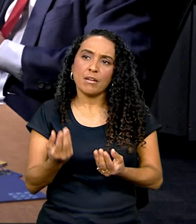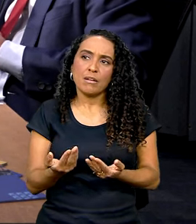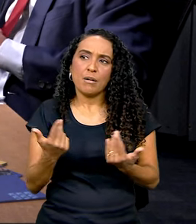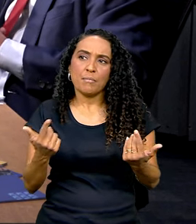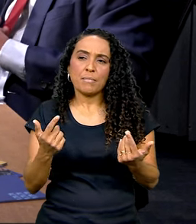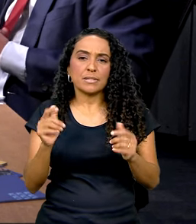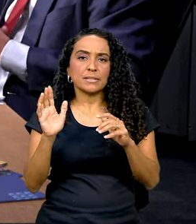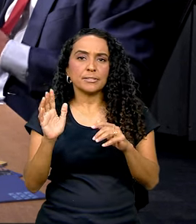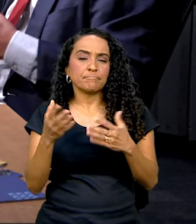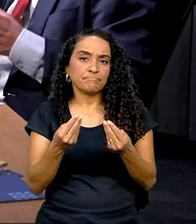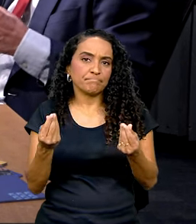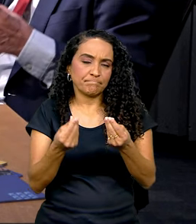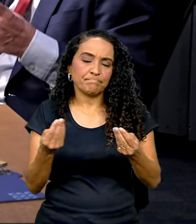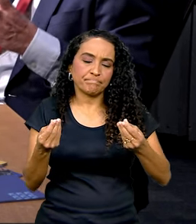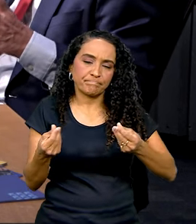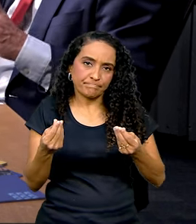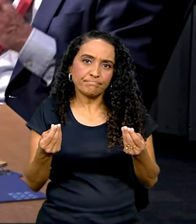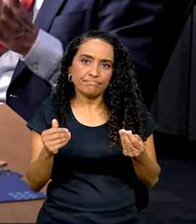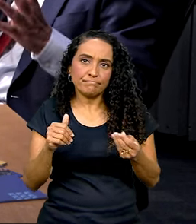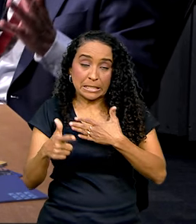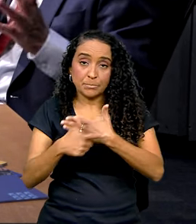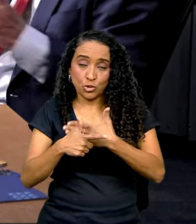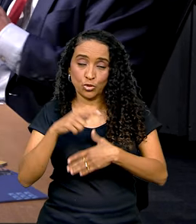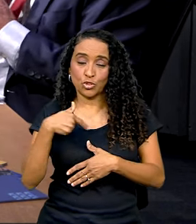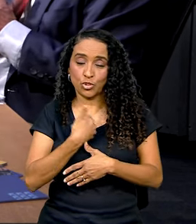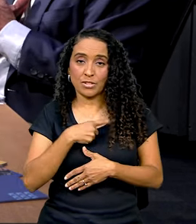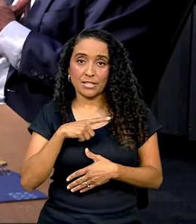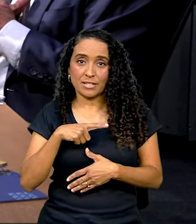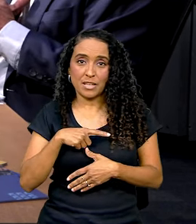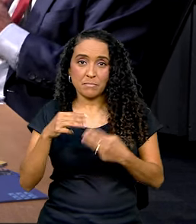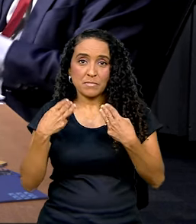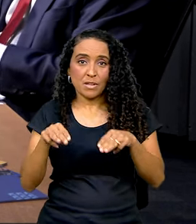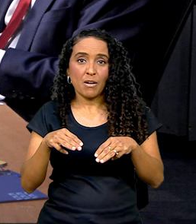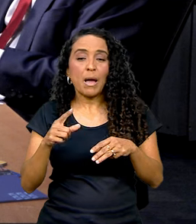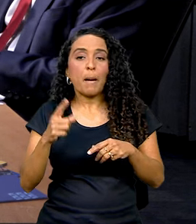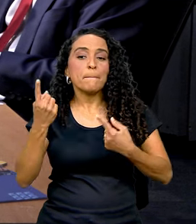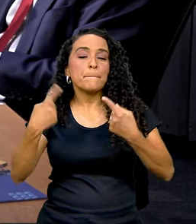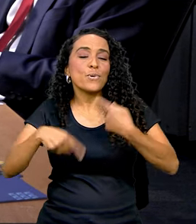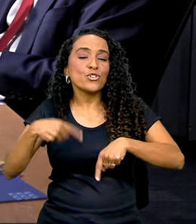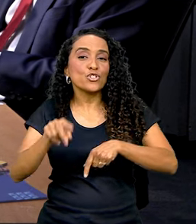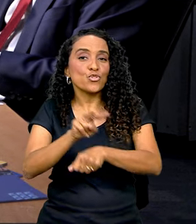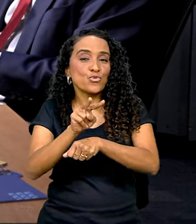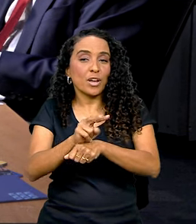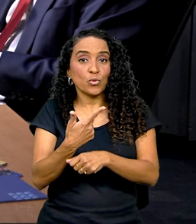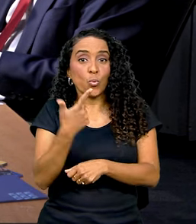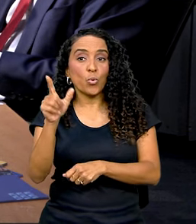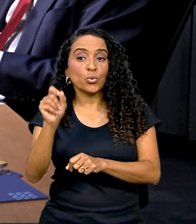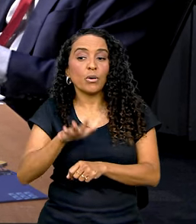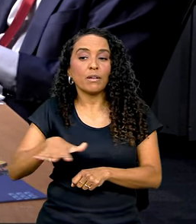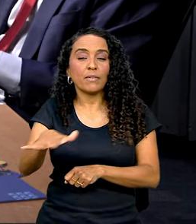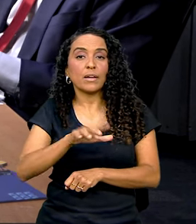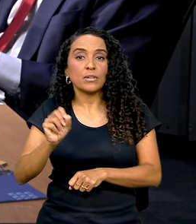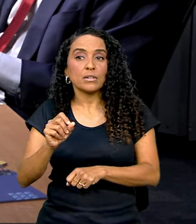é uma das eh da da da das Missões que nós temos a chamada política de cuidados a outra